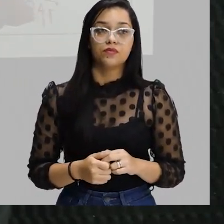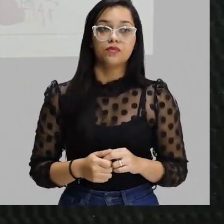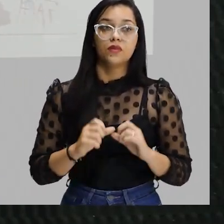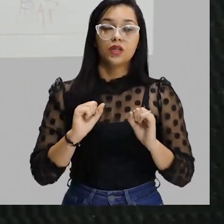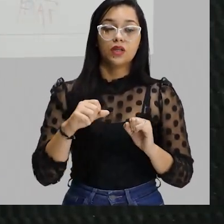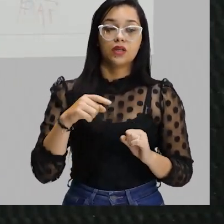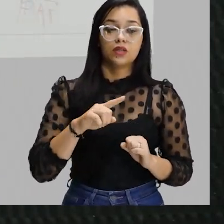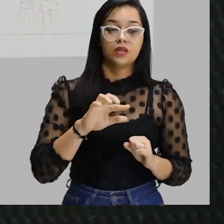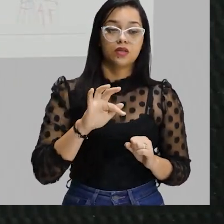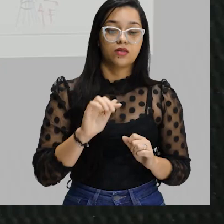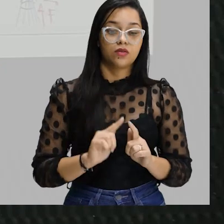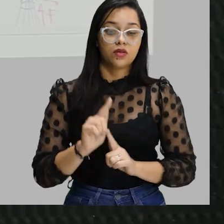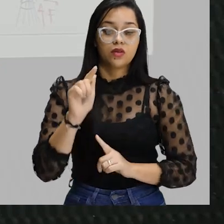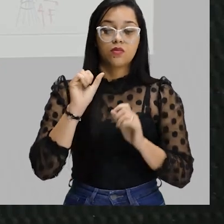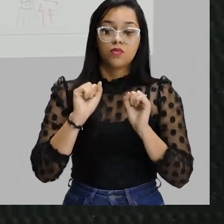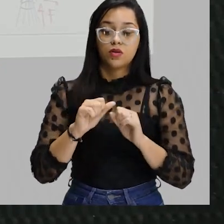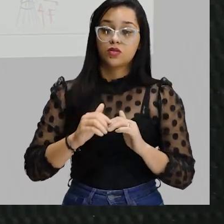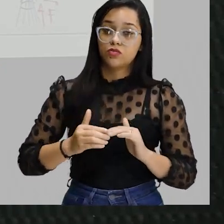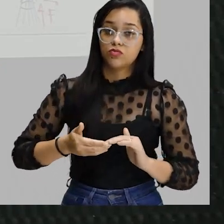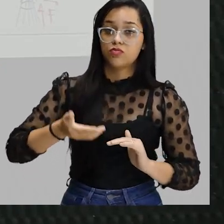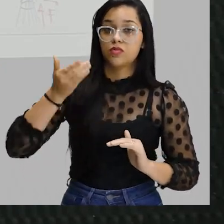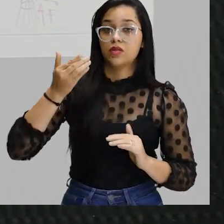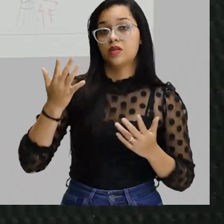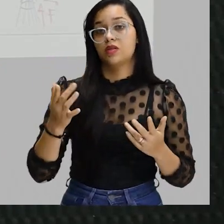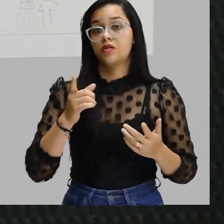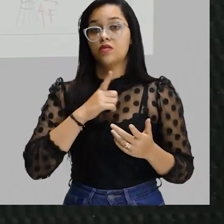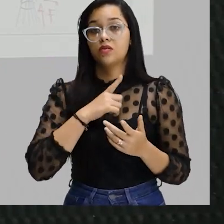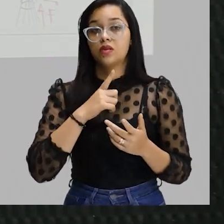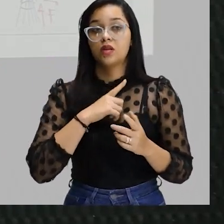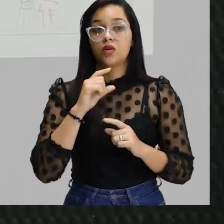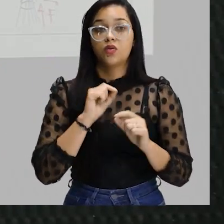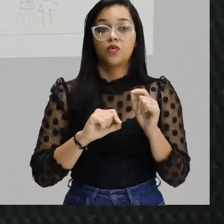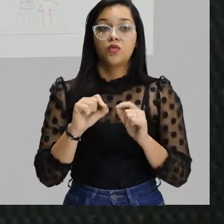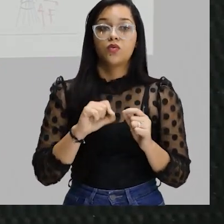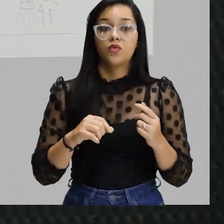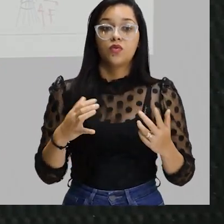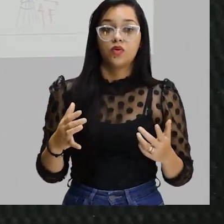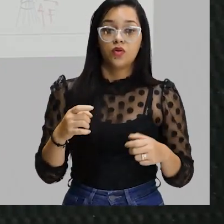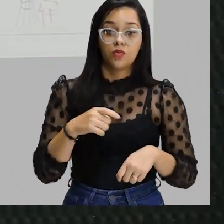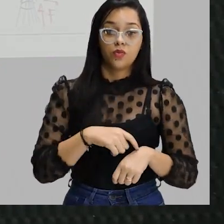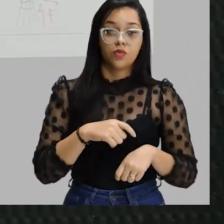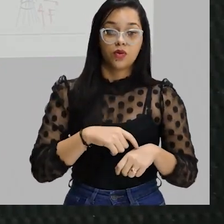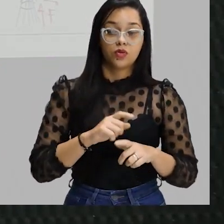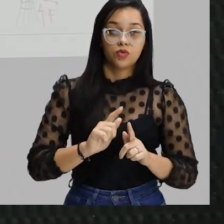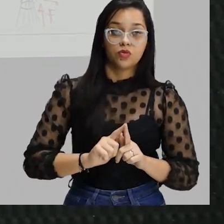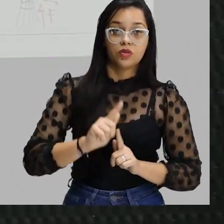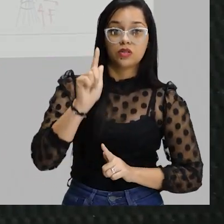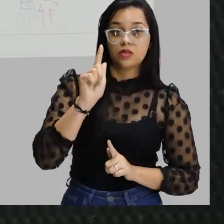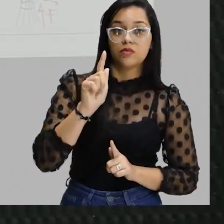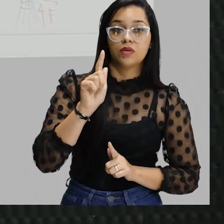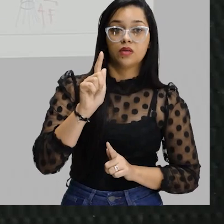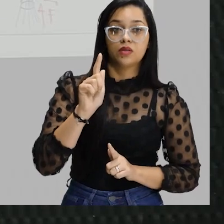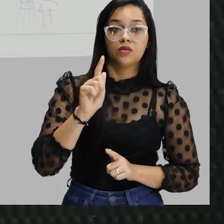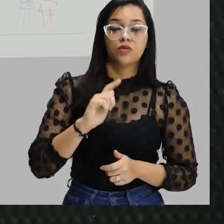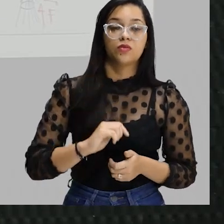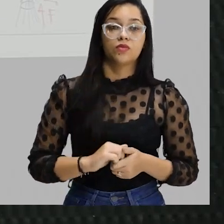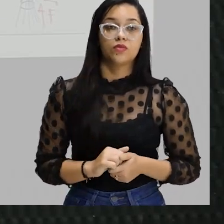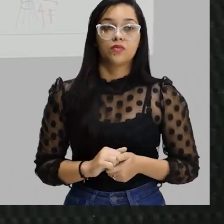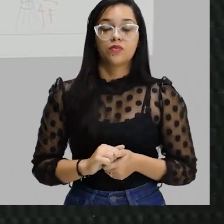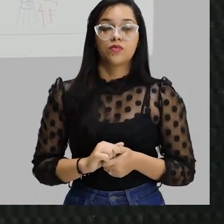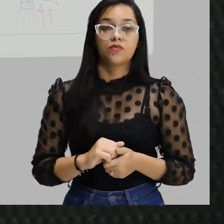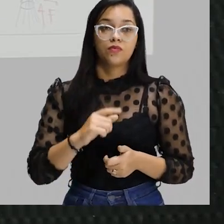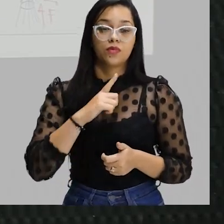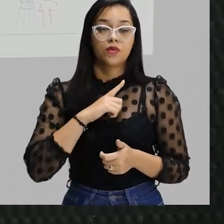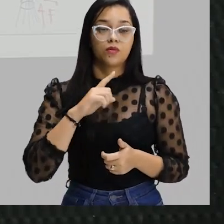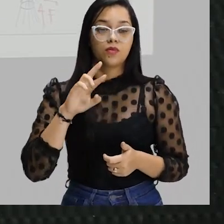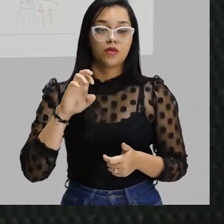para que este foguete ele consiga subir. Então, nós temos ali, no momento do lançamento,